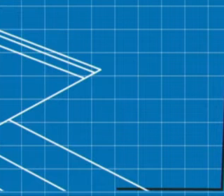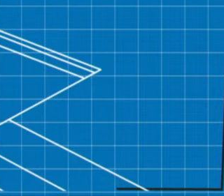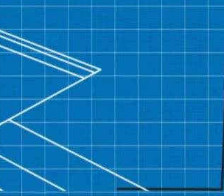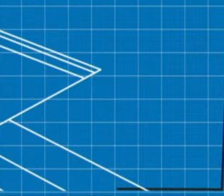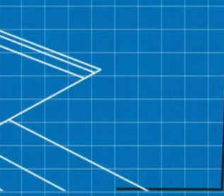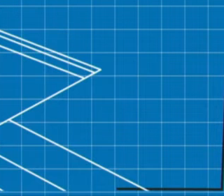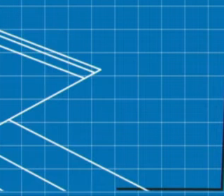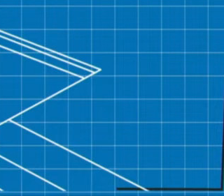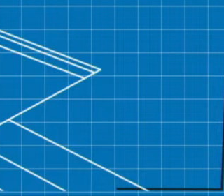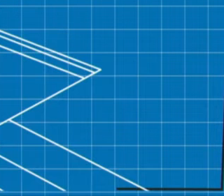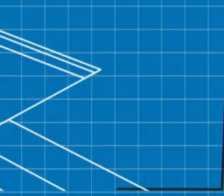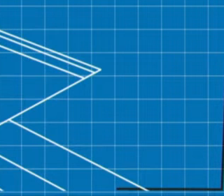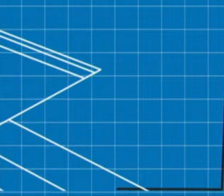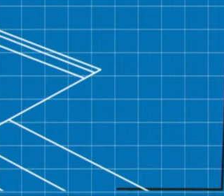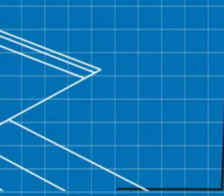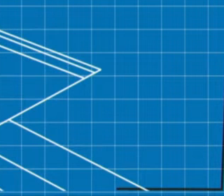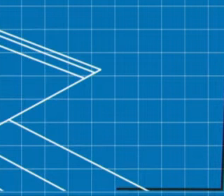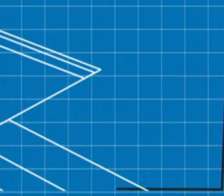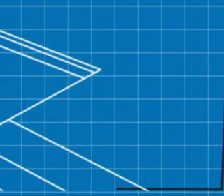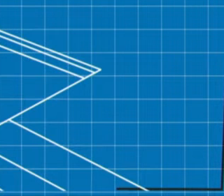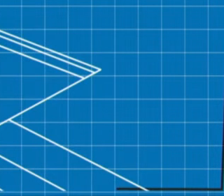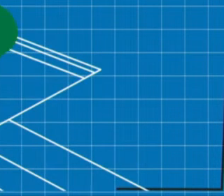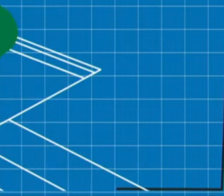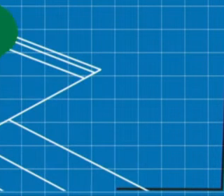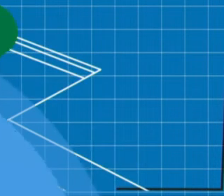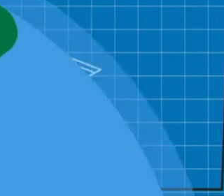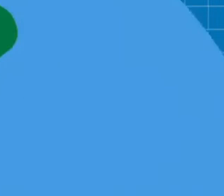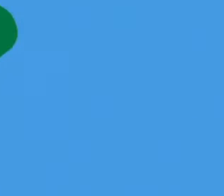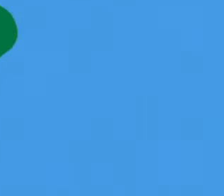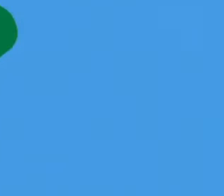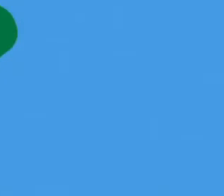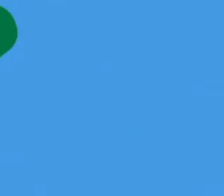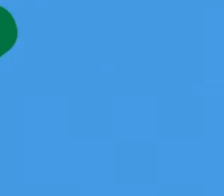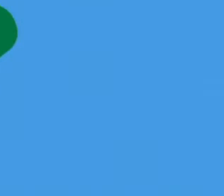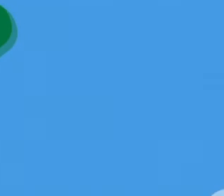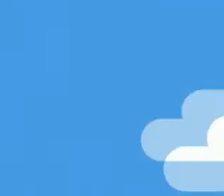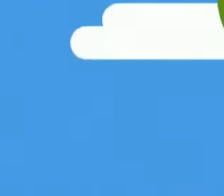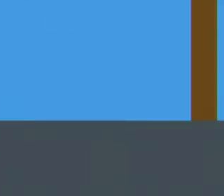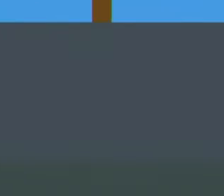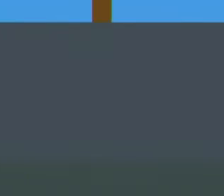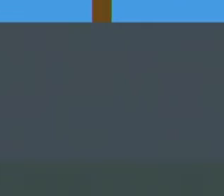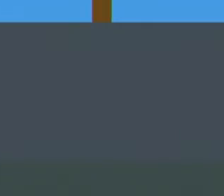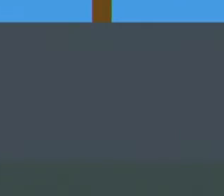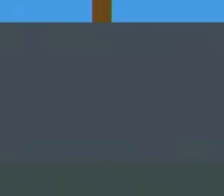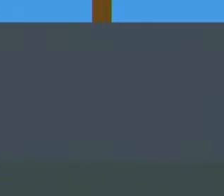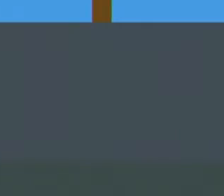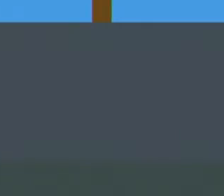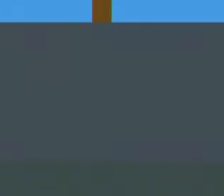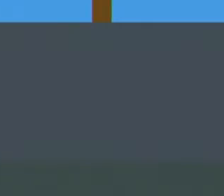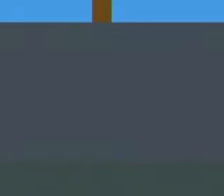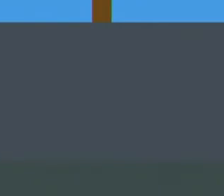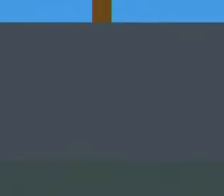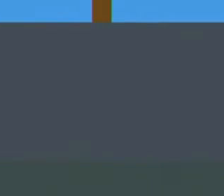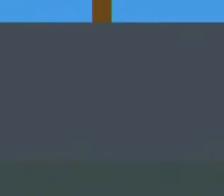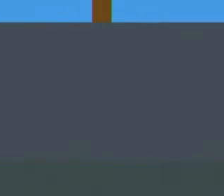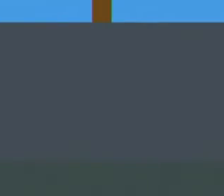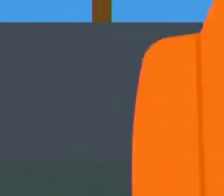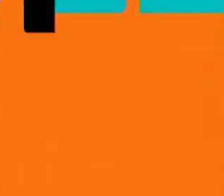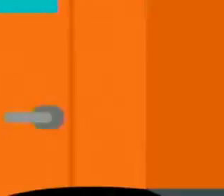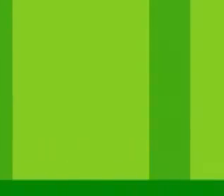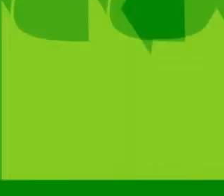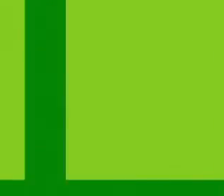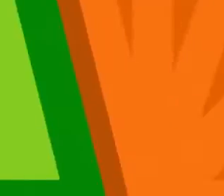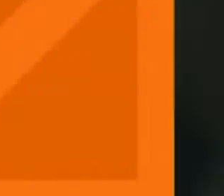para Areia também periodicamente uma equipe treinada a recolhe os objetos dos cestos e os destinam para reciclagem